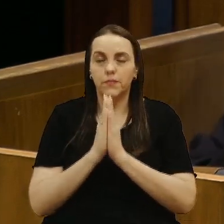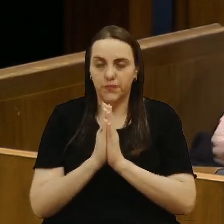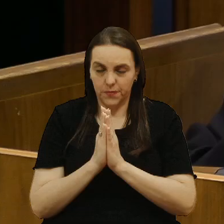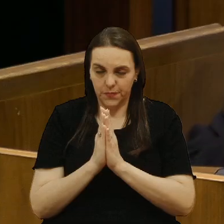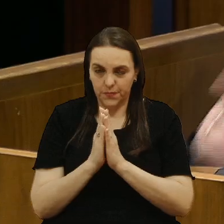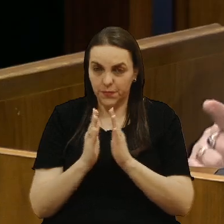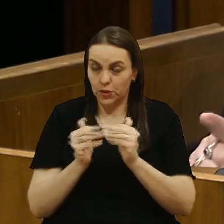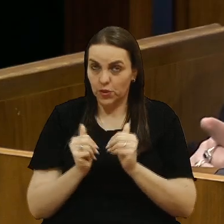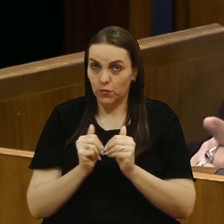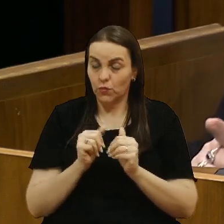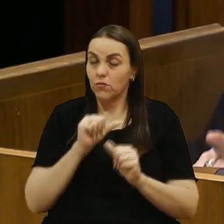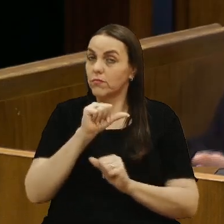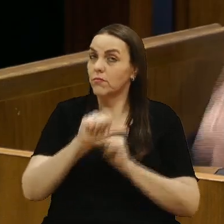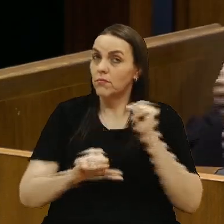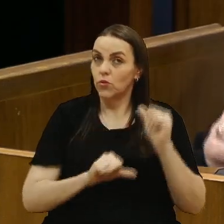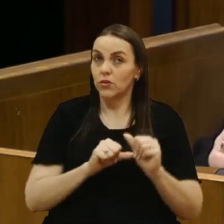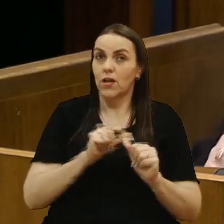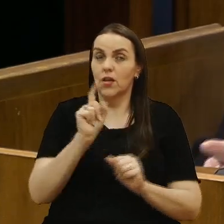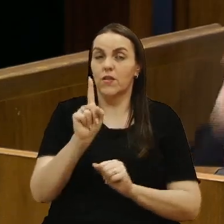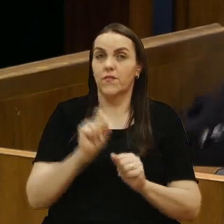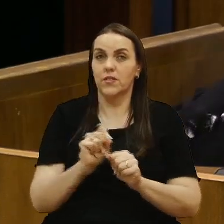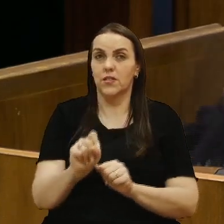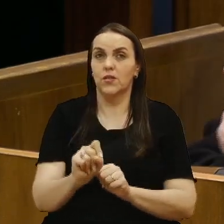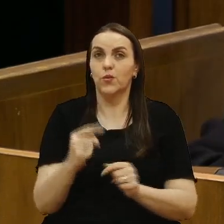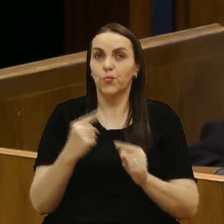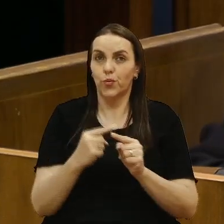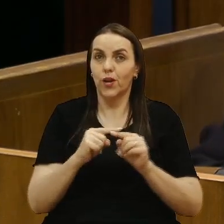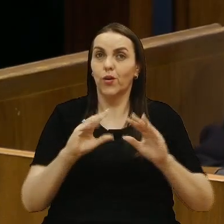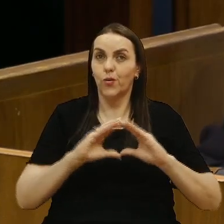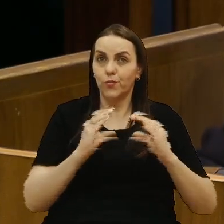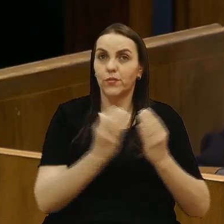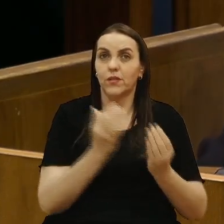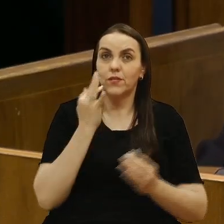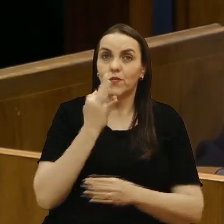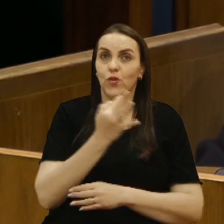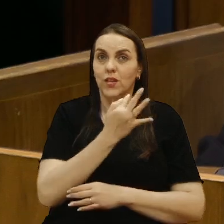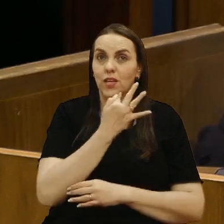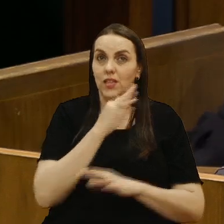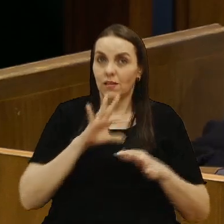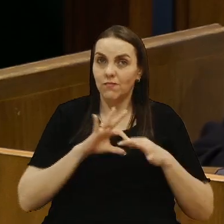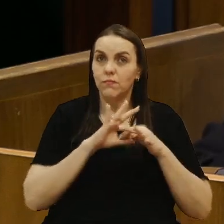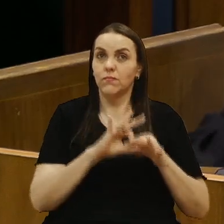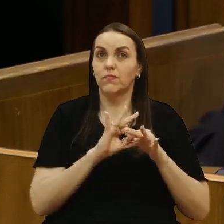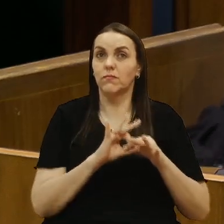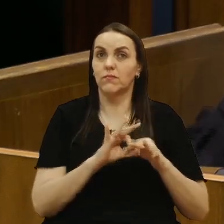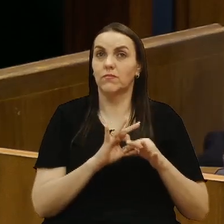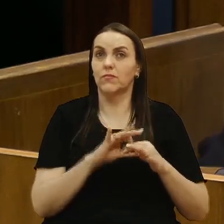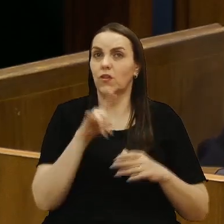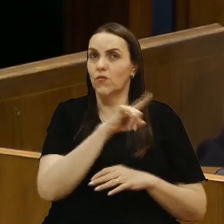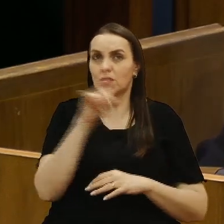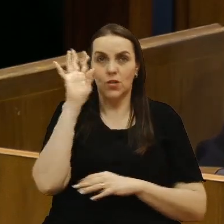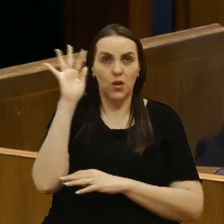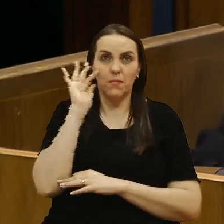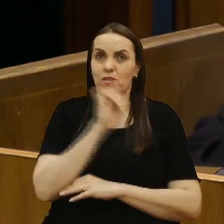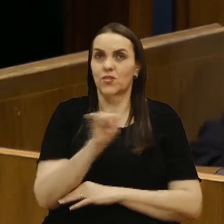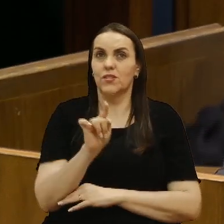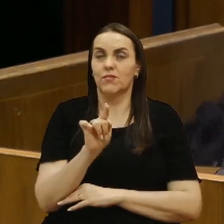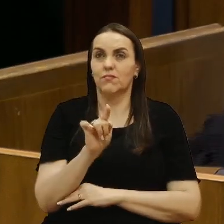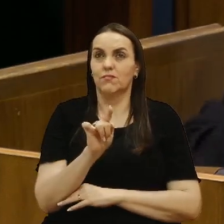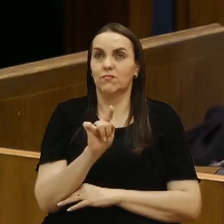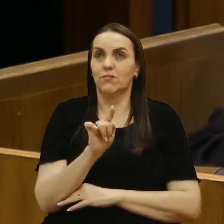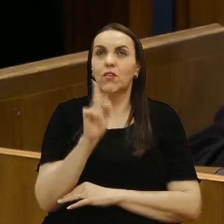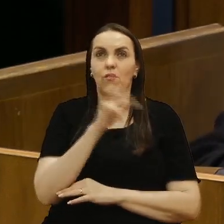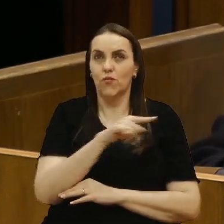revoguem isso que estão fazendo, porque a comunidade Forqueta Unida Vocês não imaginam o que é.